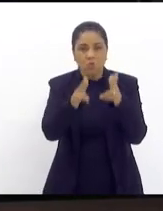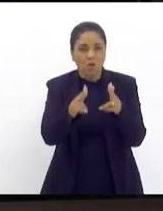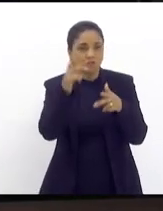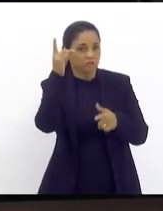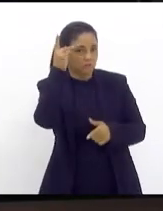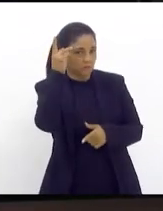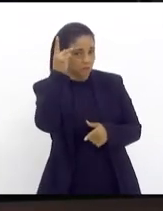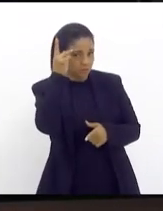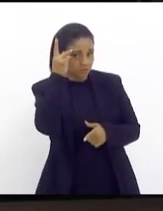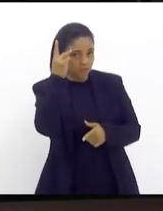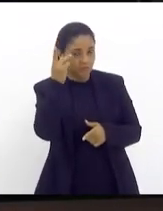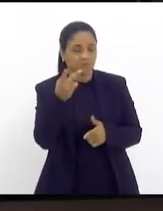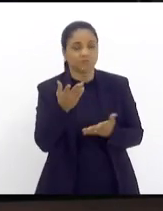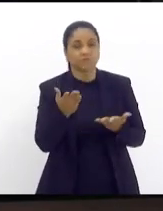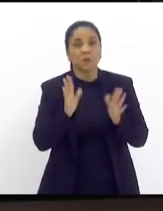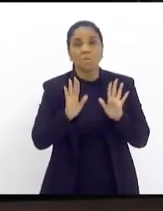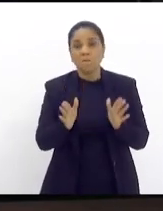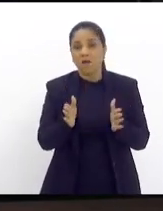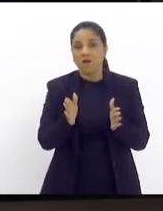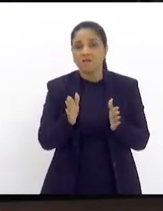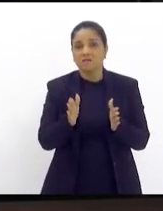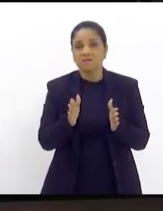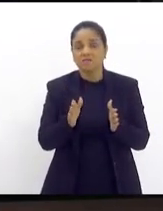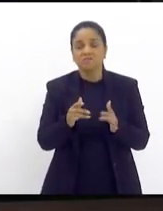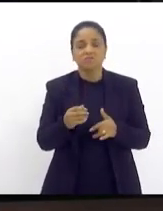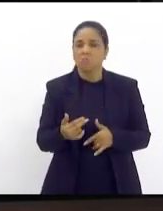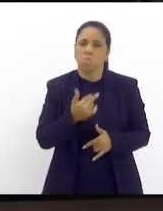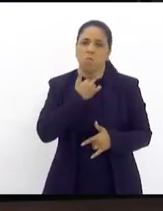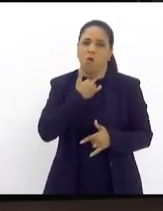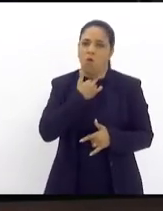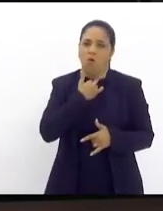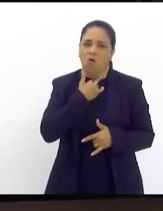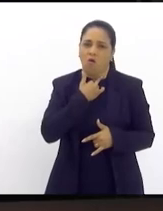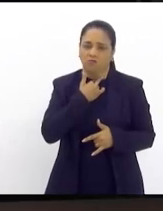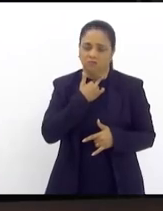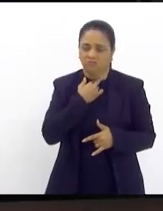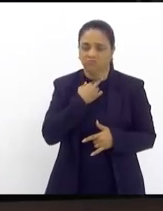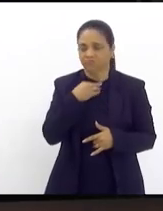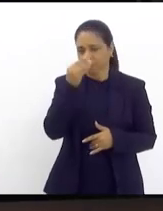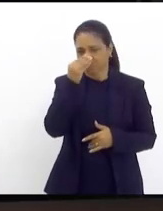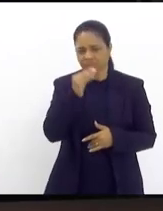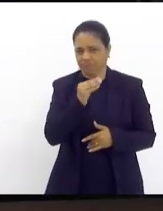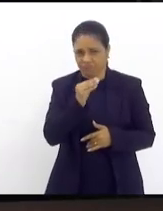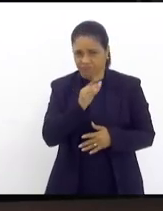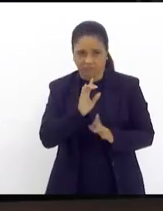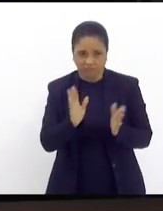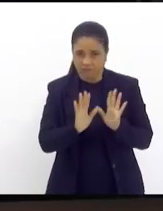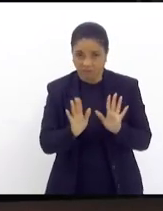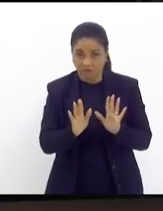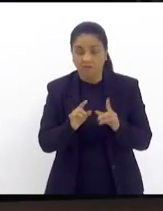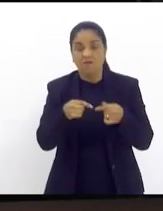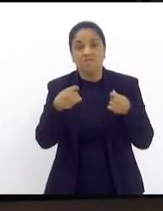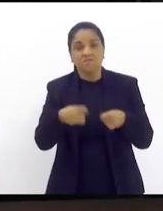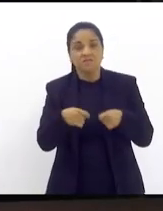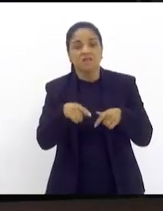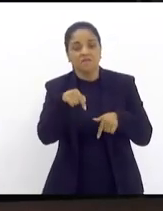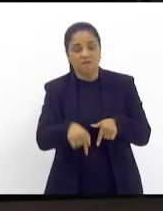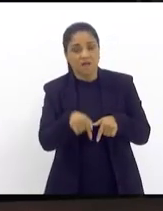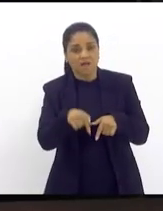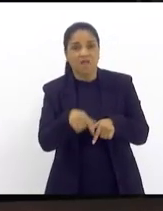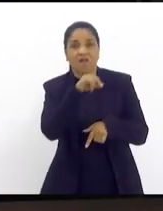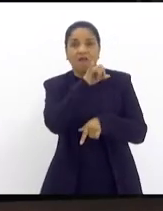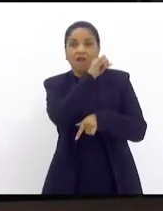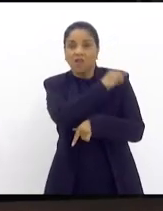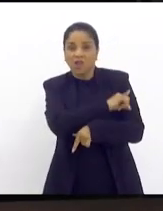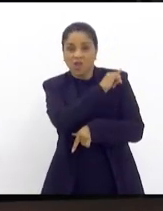não pode deixar é de lembrar do que aconteceu no Rio de Janeiro mesmo com a Escola Tasso da